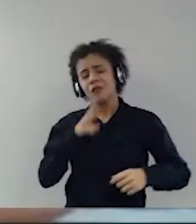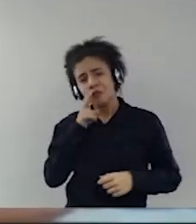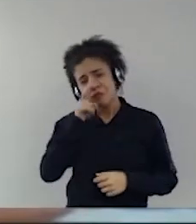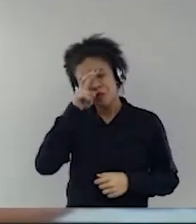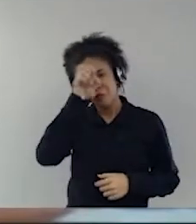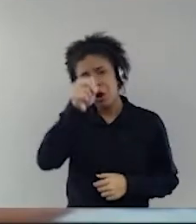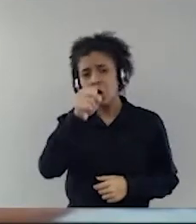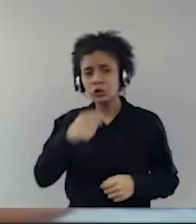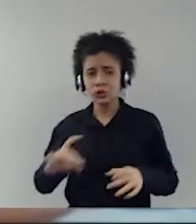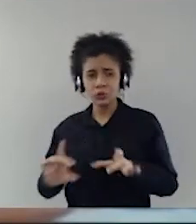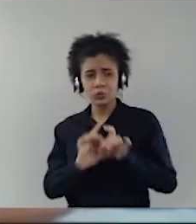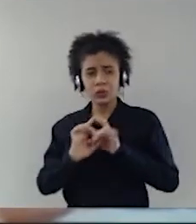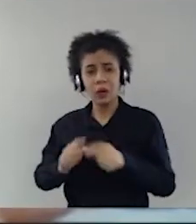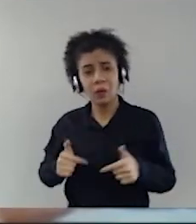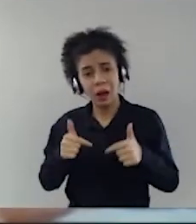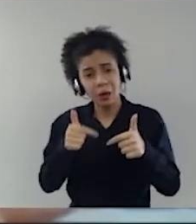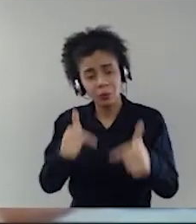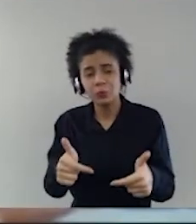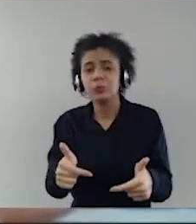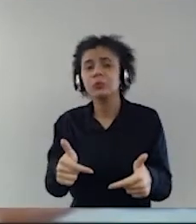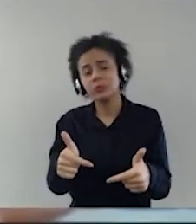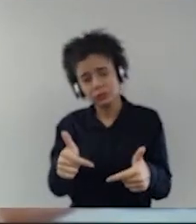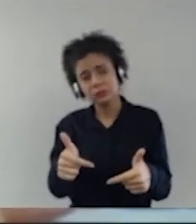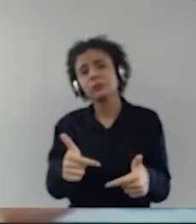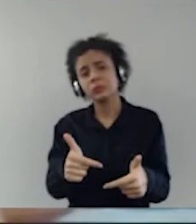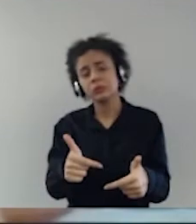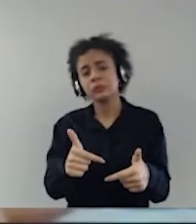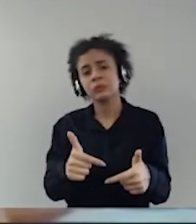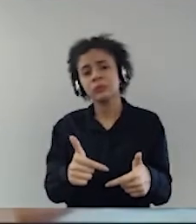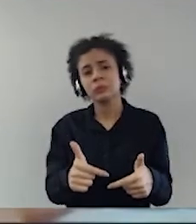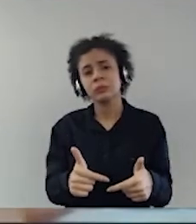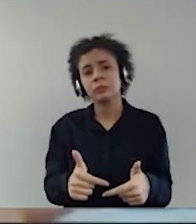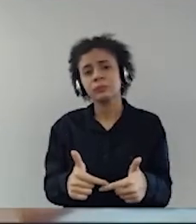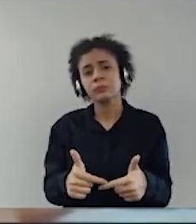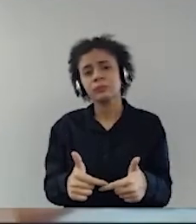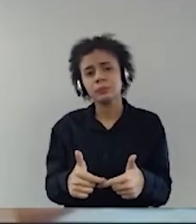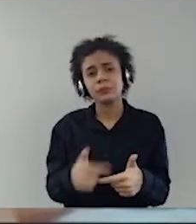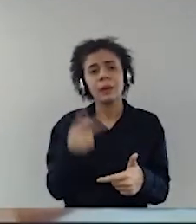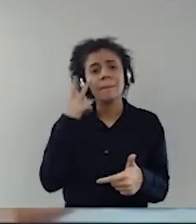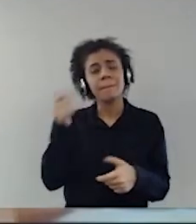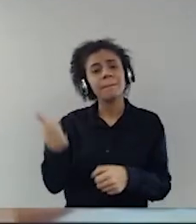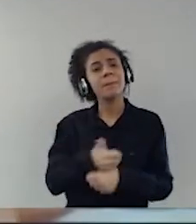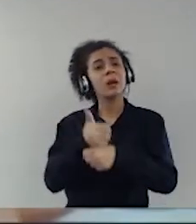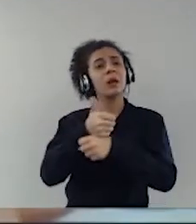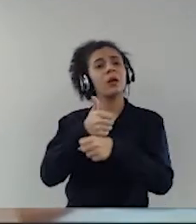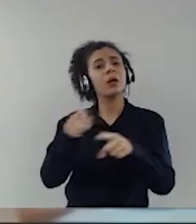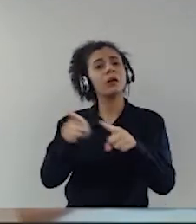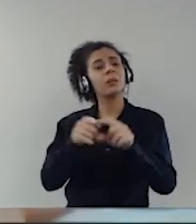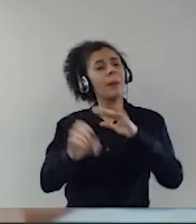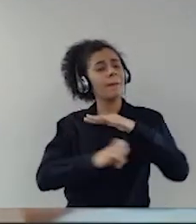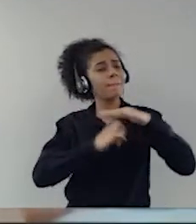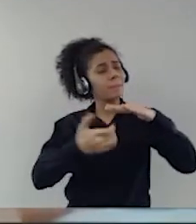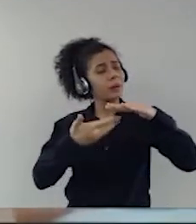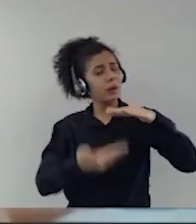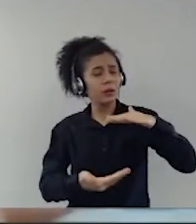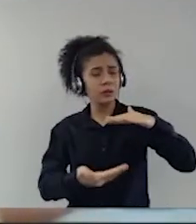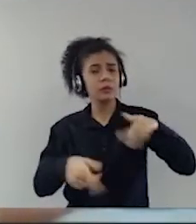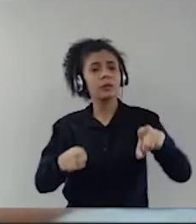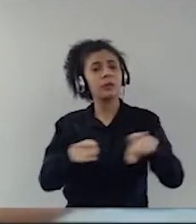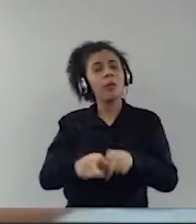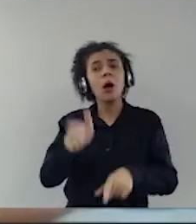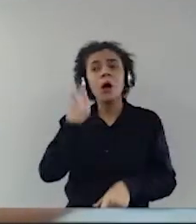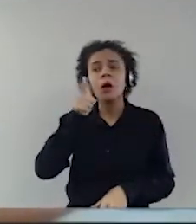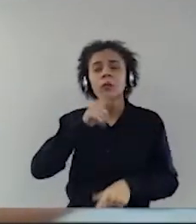forte nesse momento, mais incisivo nesse momento, para melhorar a própria imagem da empresa e para a gente